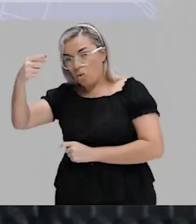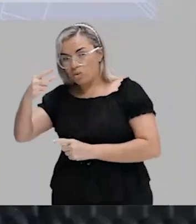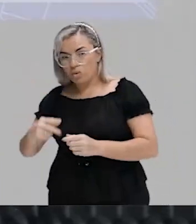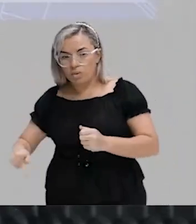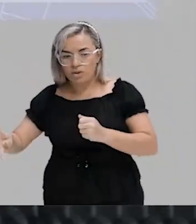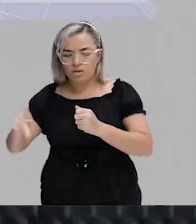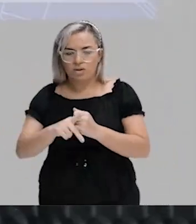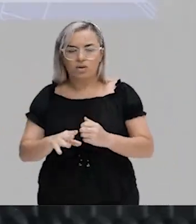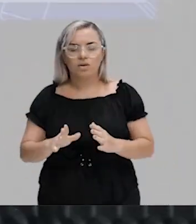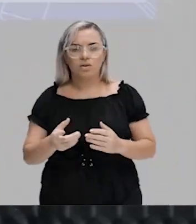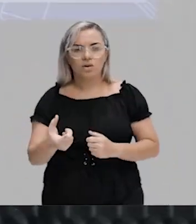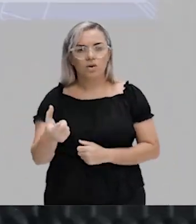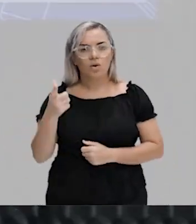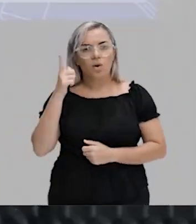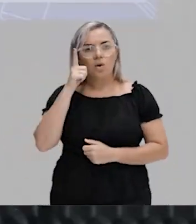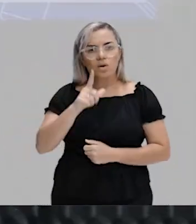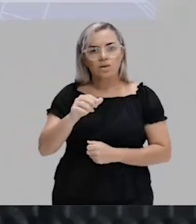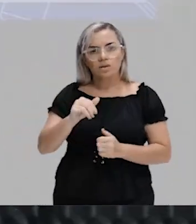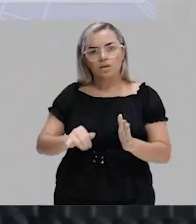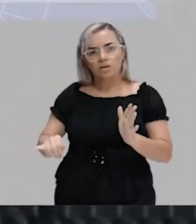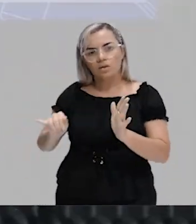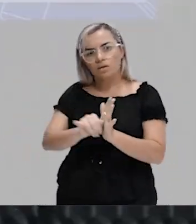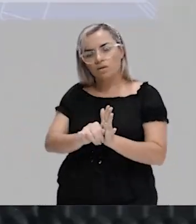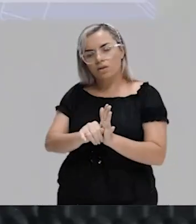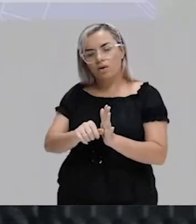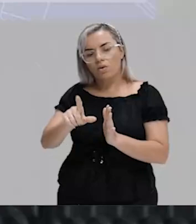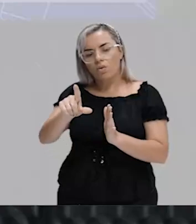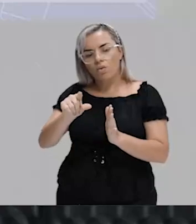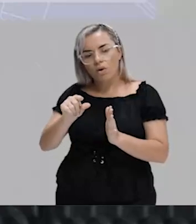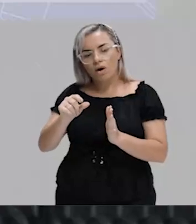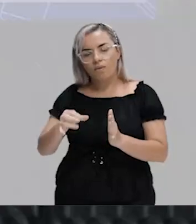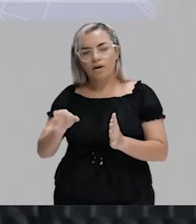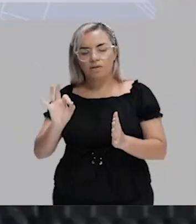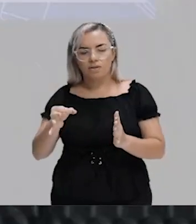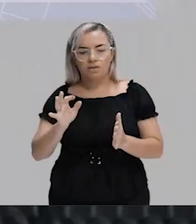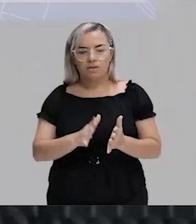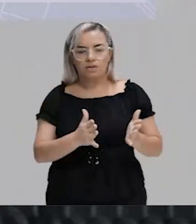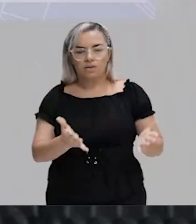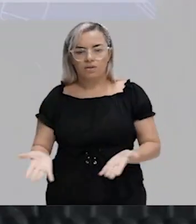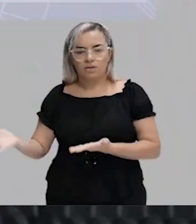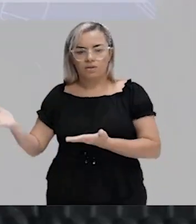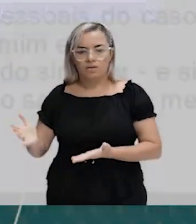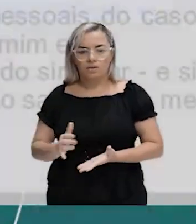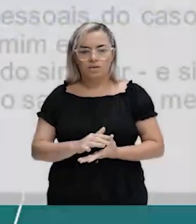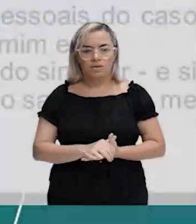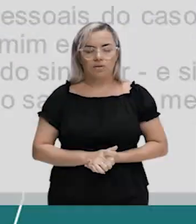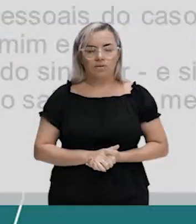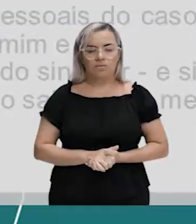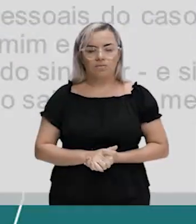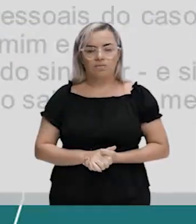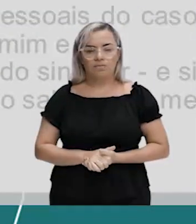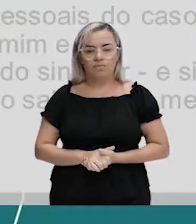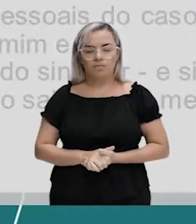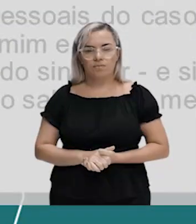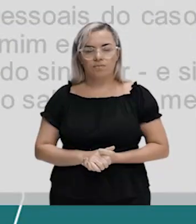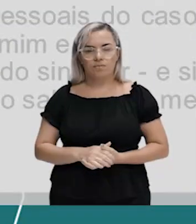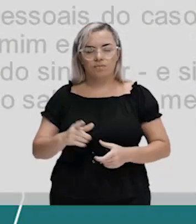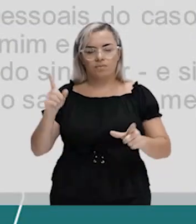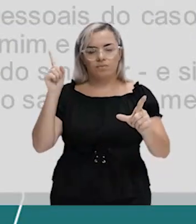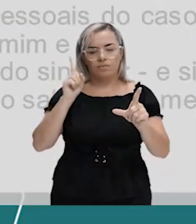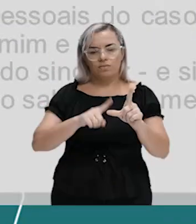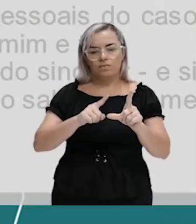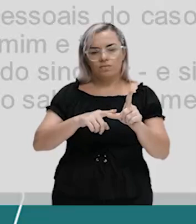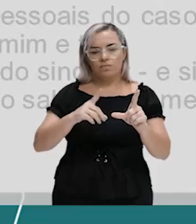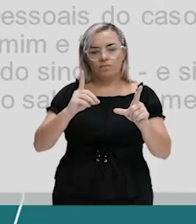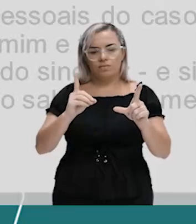aí, conseguiram identificar a opção correta? Vamos lá para a opção correta. A opção correta